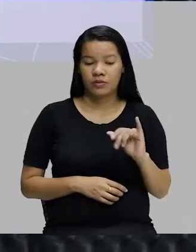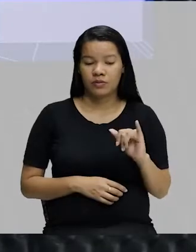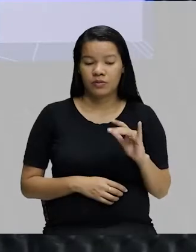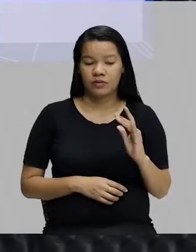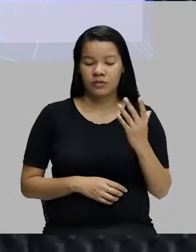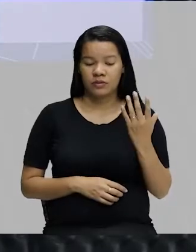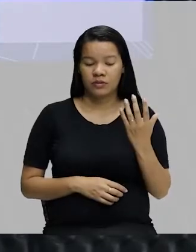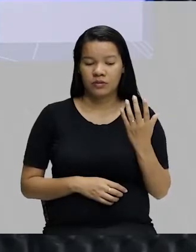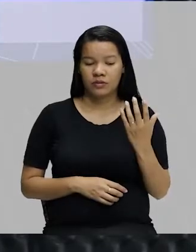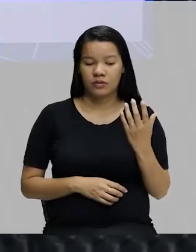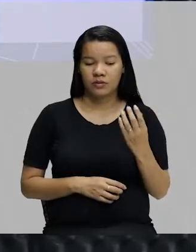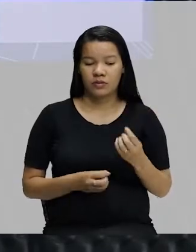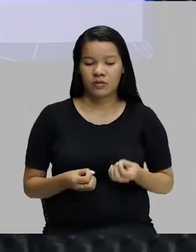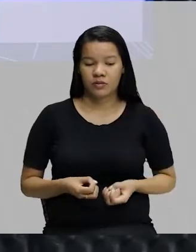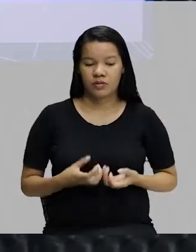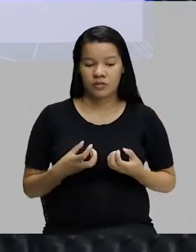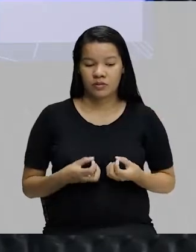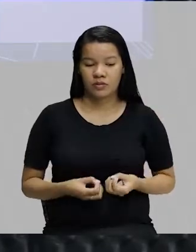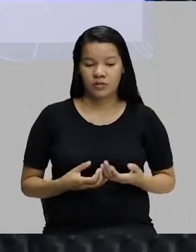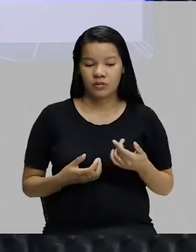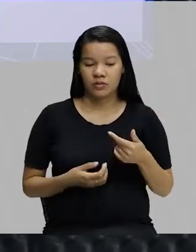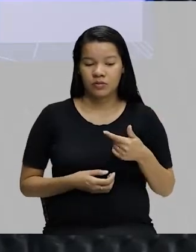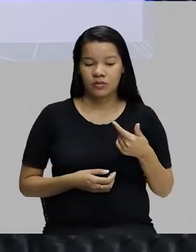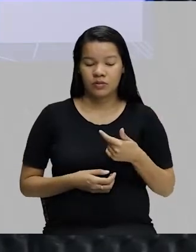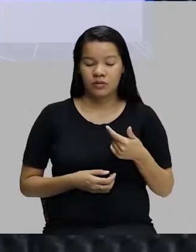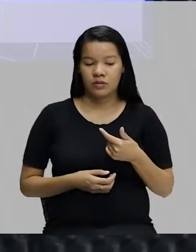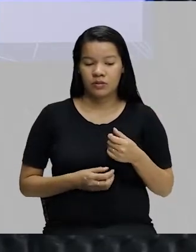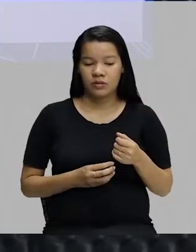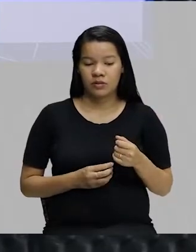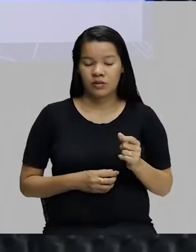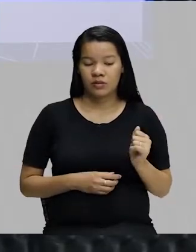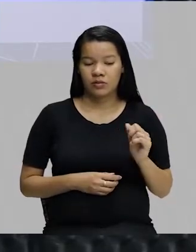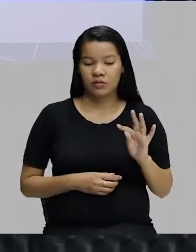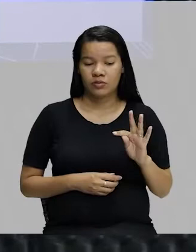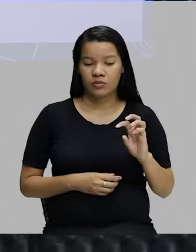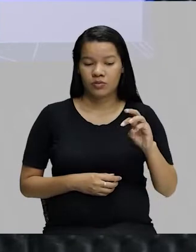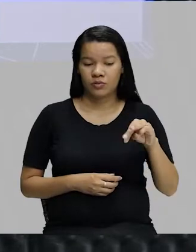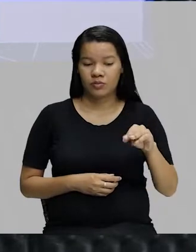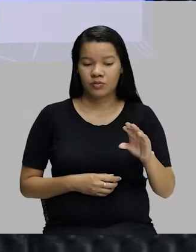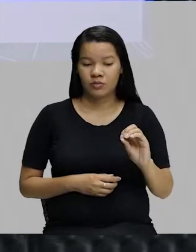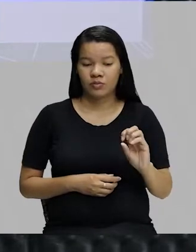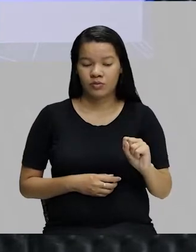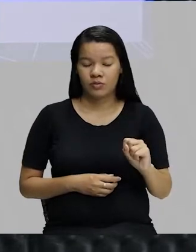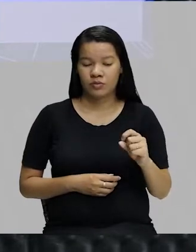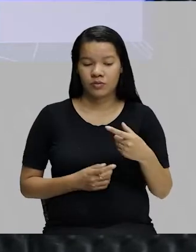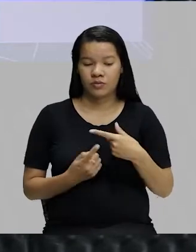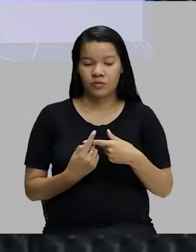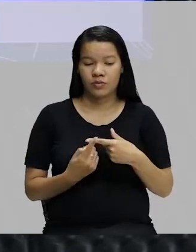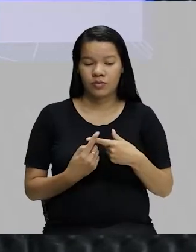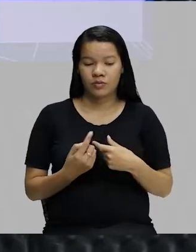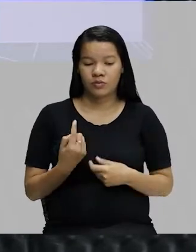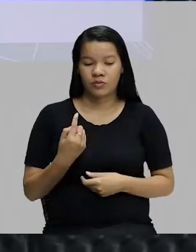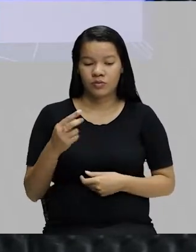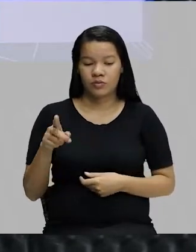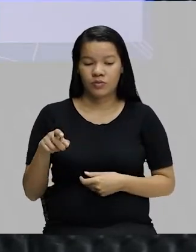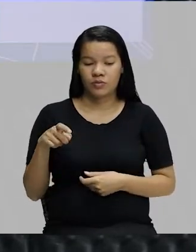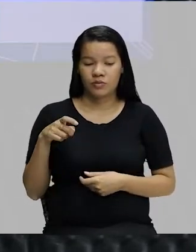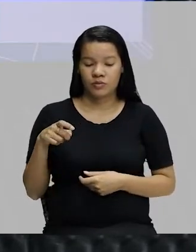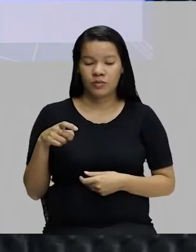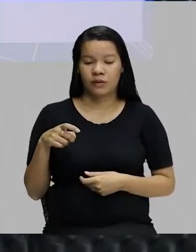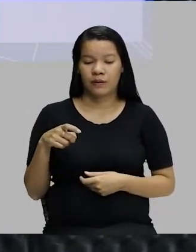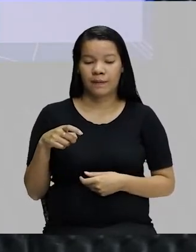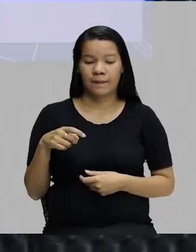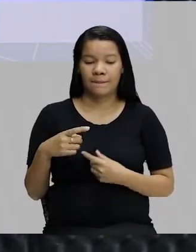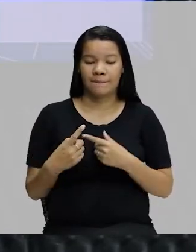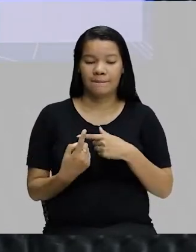acontecendo? Está gerando 2 átomos de hélio, show de bola, mais um X, mais